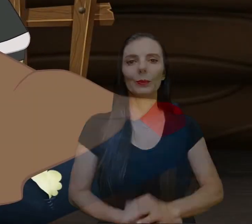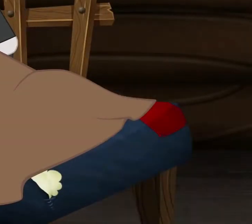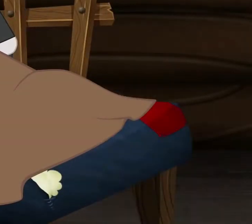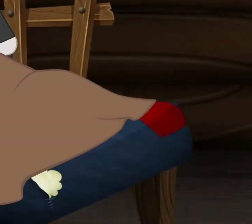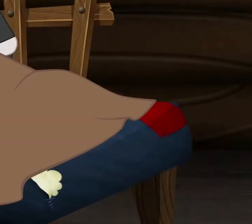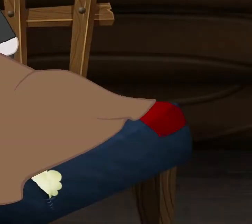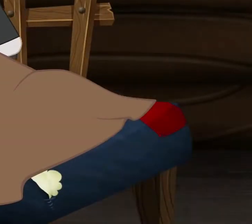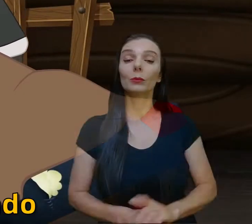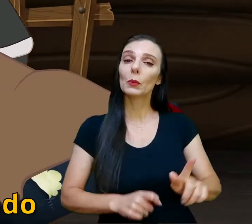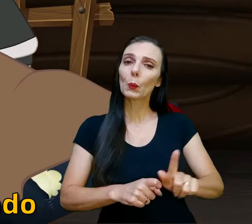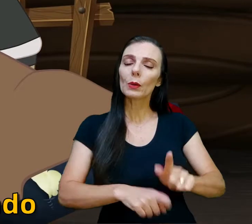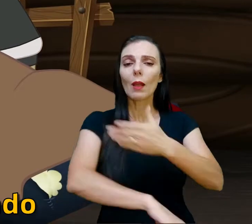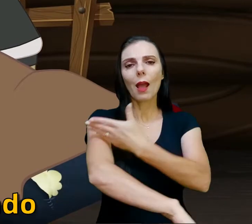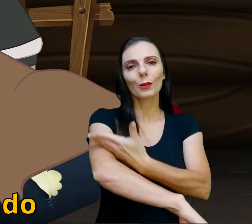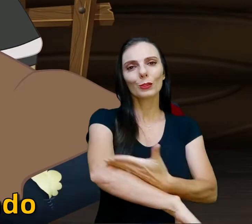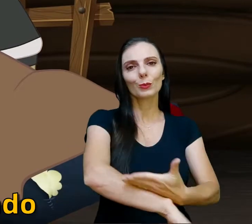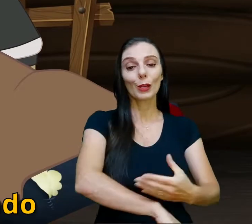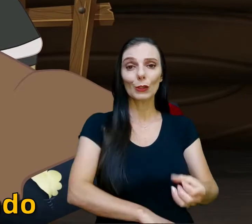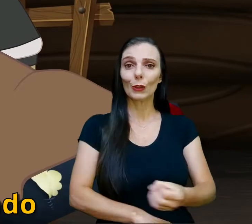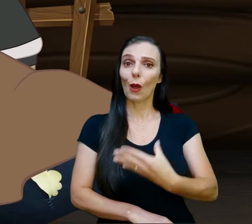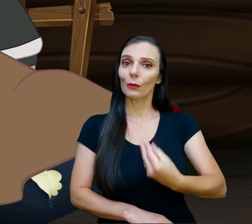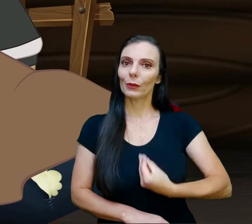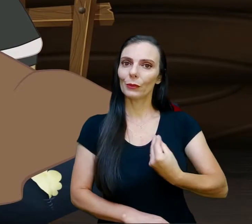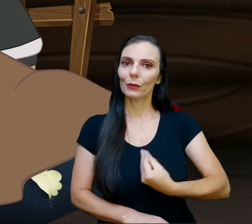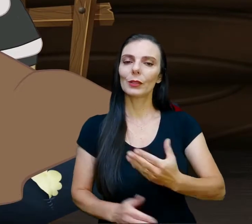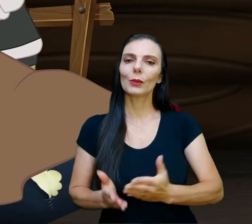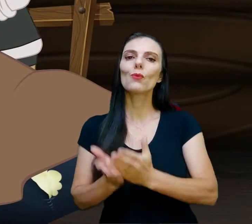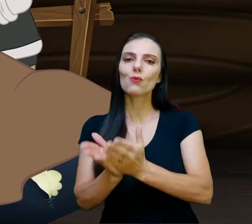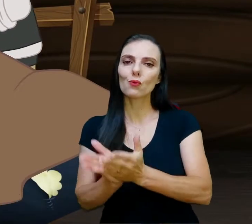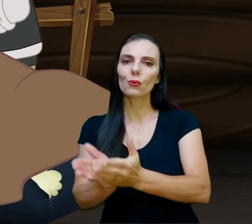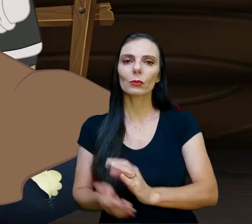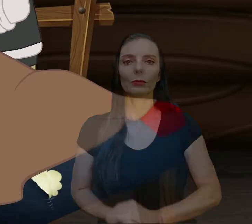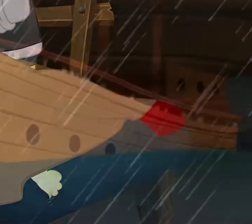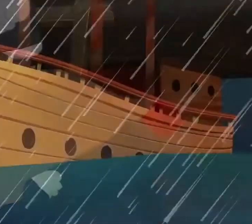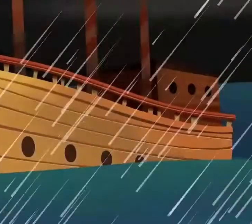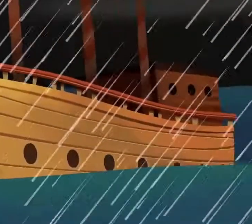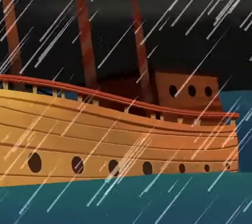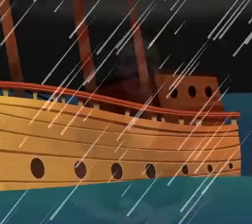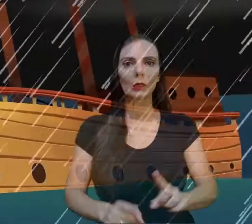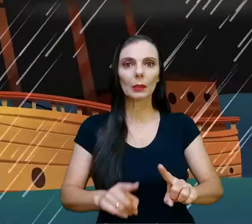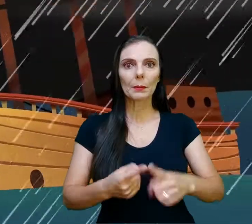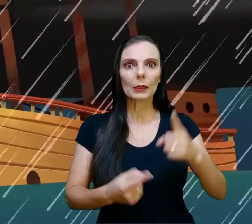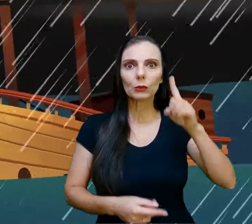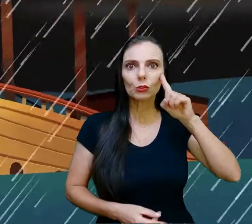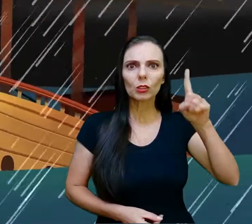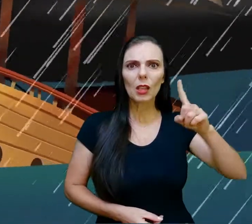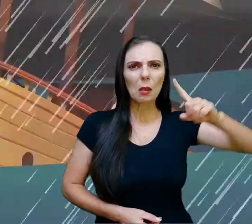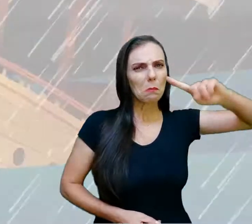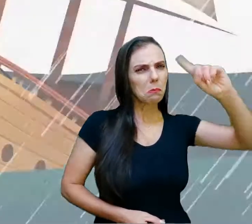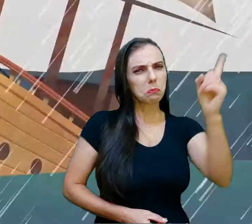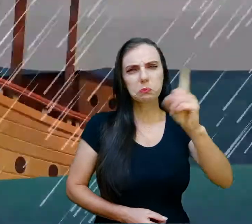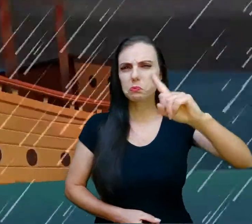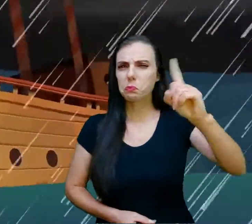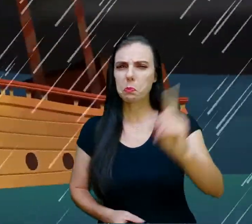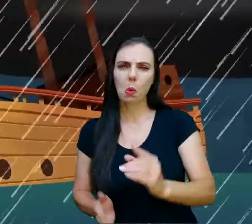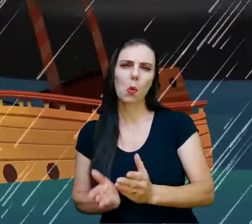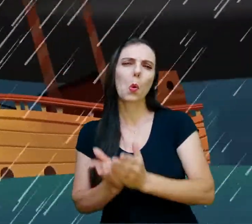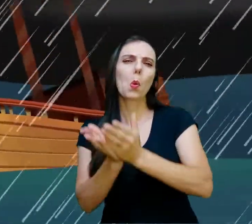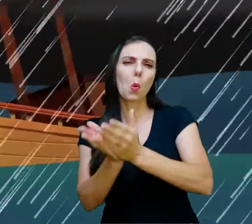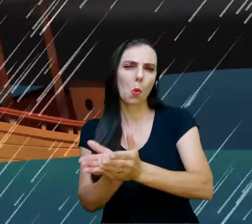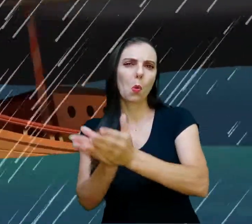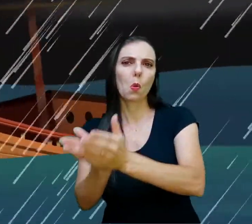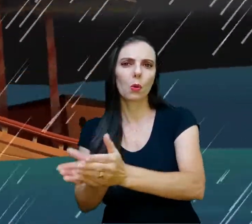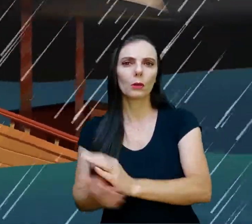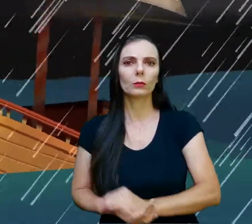bons. Gulliver estava se acostumando com a nova vida no navio. Mas um dia, um forte